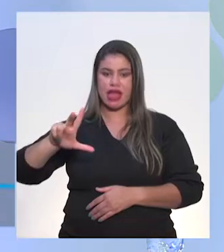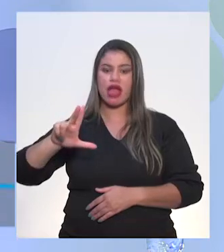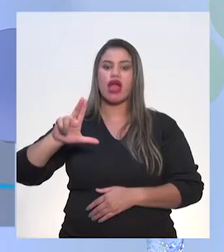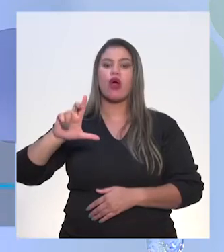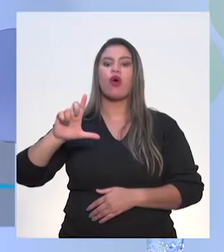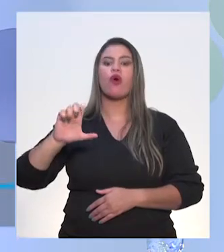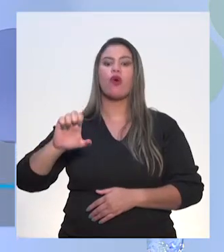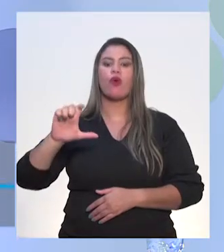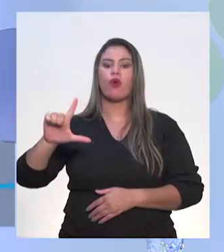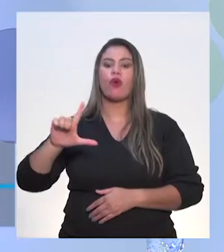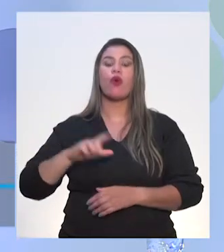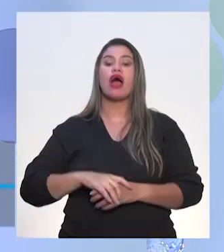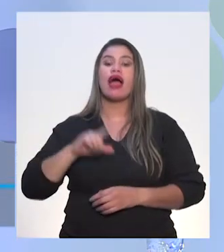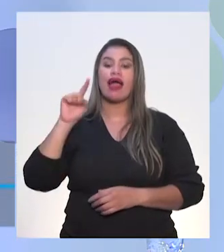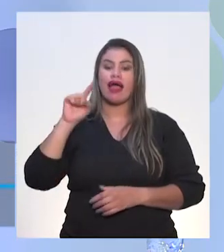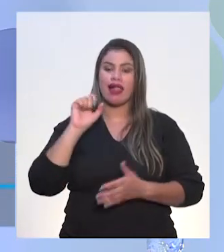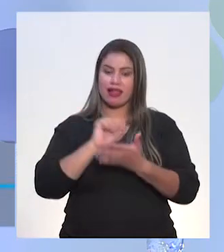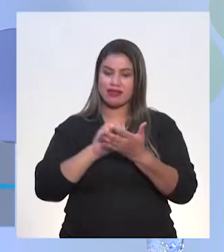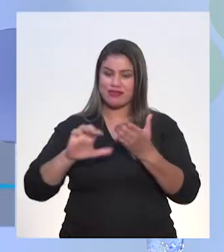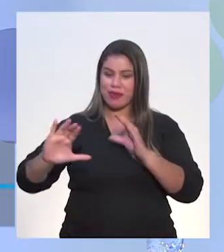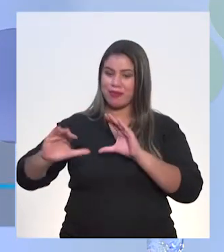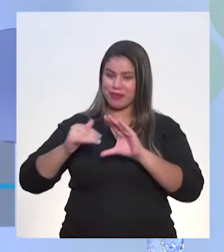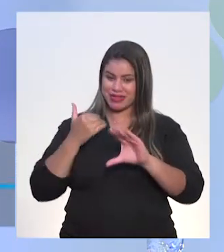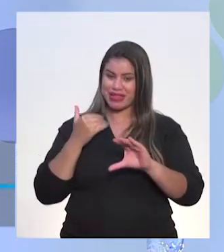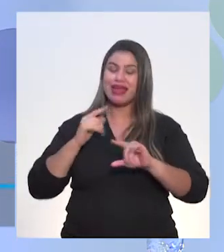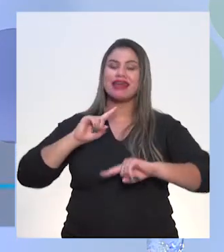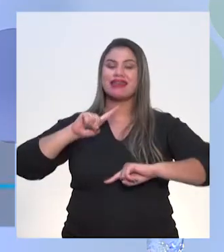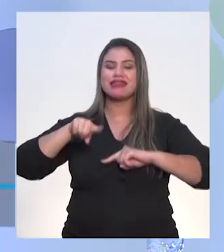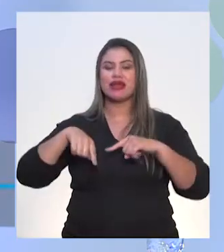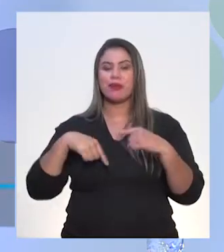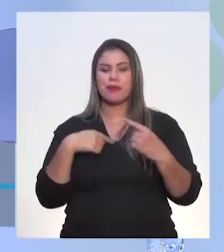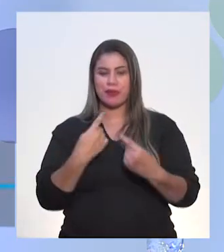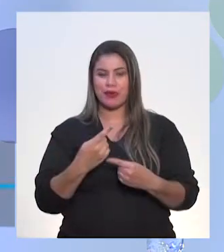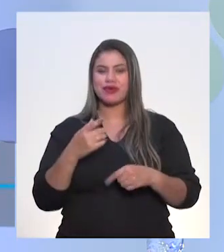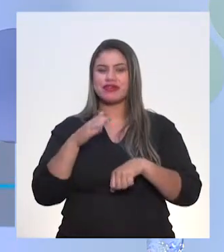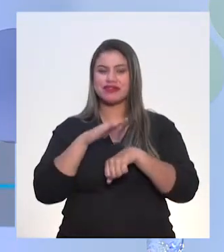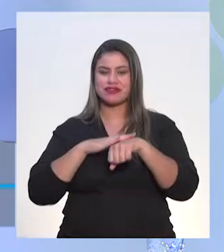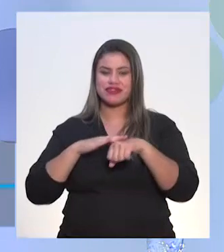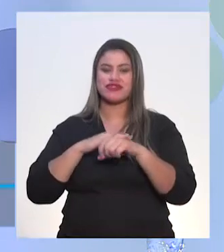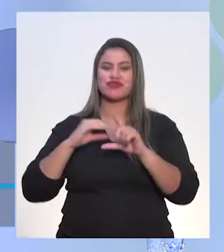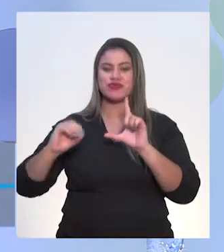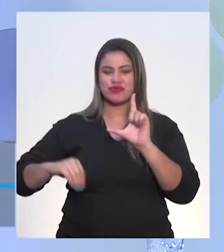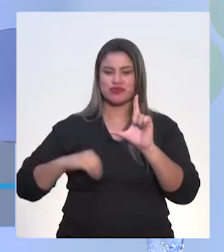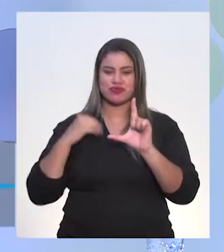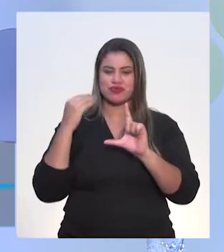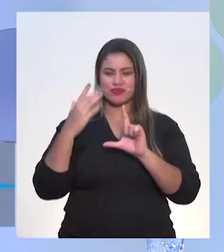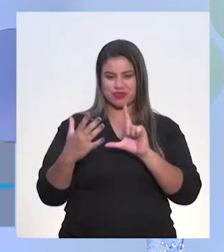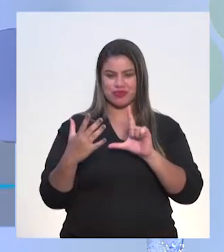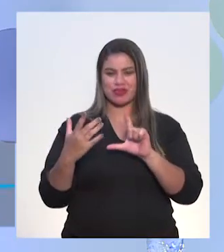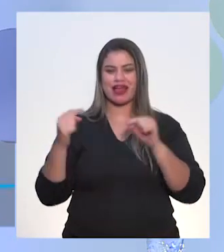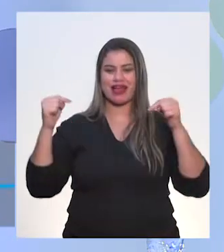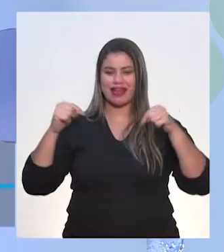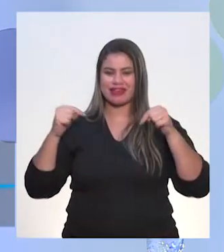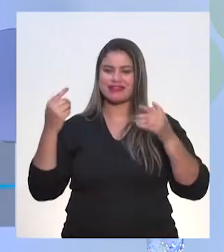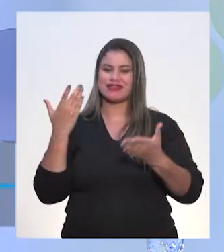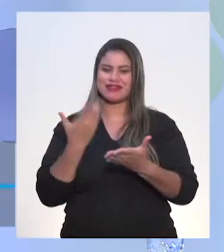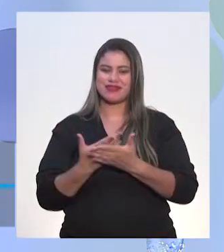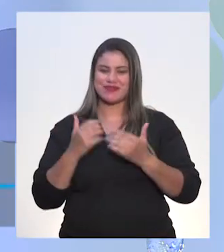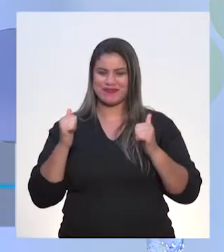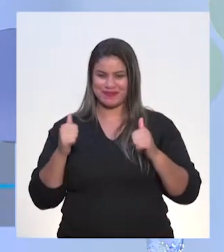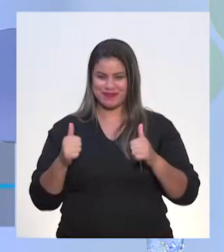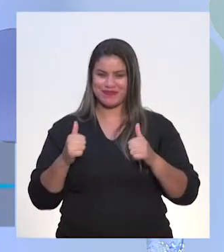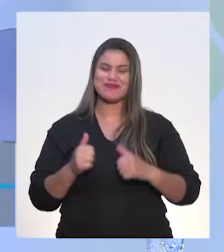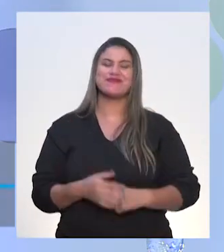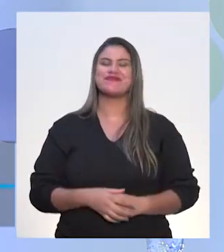né a tarefa da Luna e assim que a gente puder a gente vai compartilhar aqui em uma das nossas